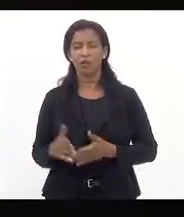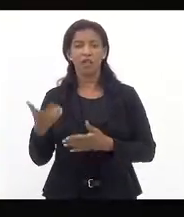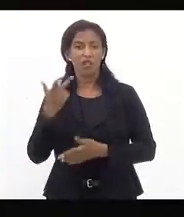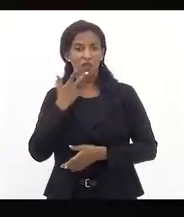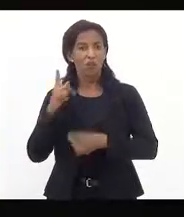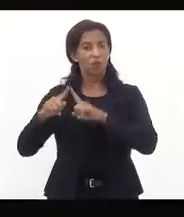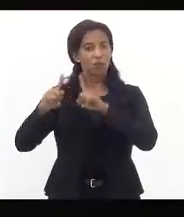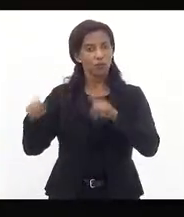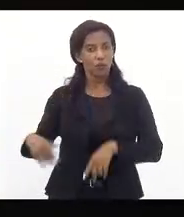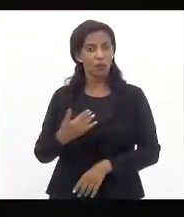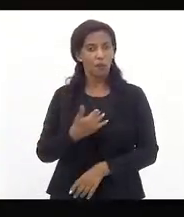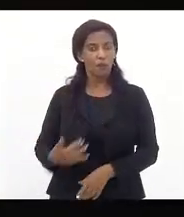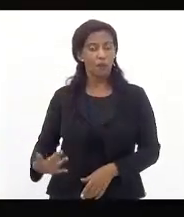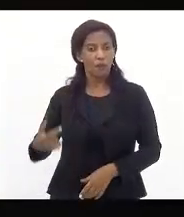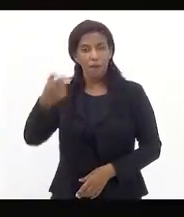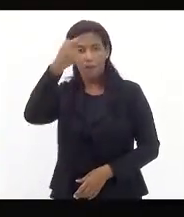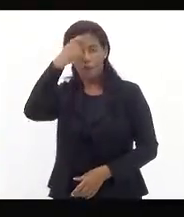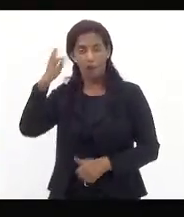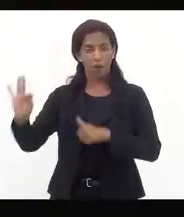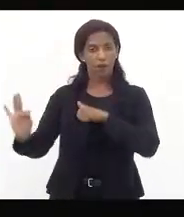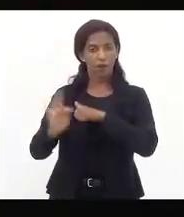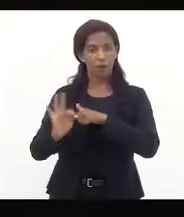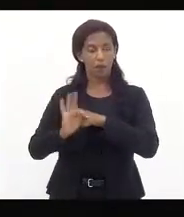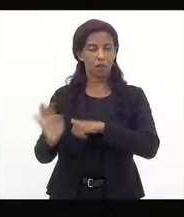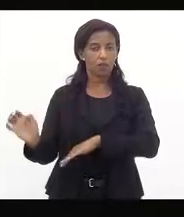Funcionalismo público é memória técnica de Estado.